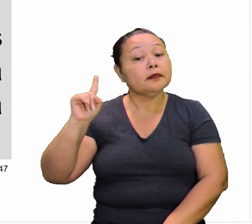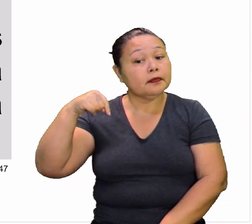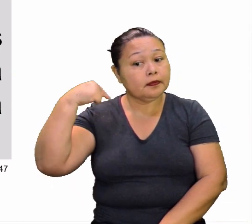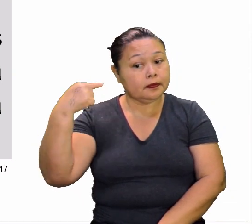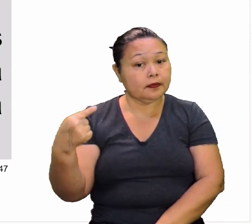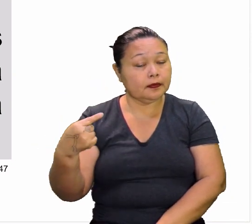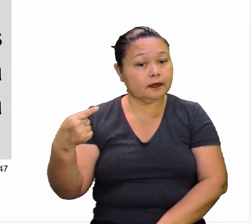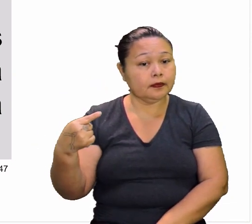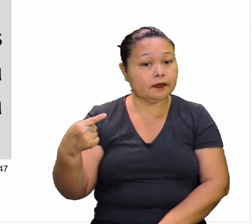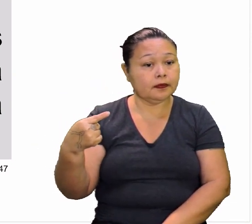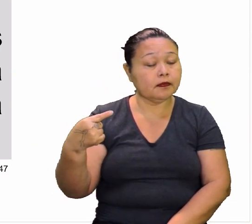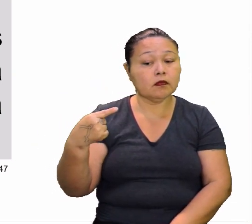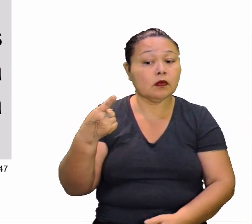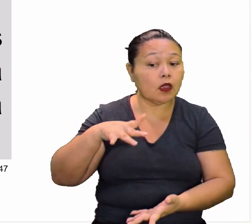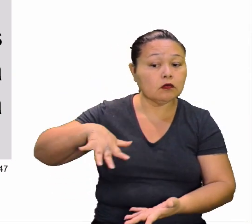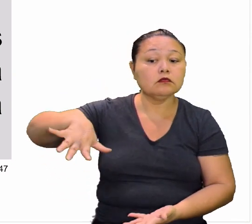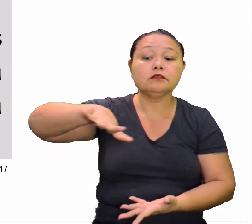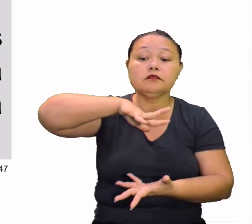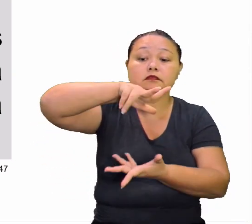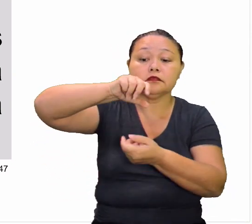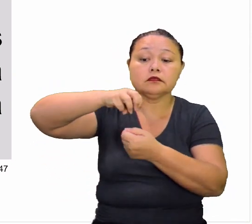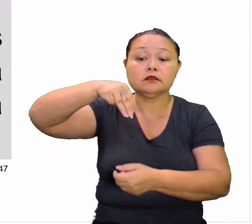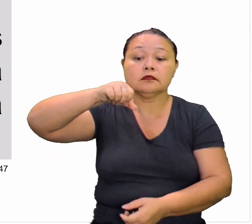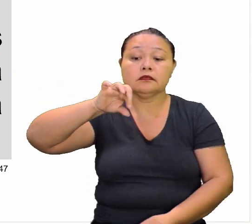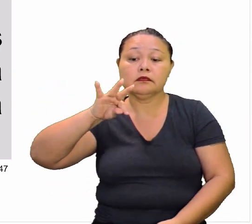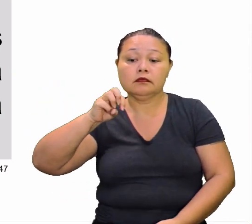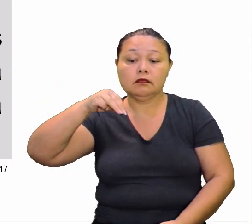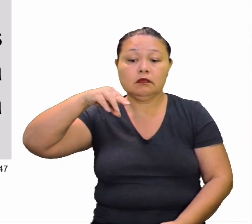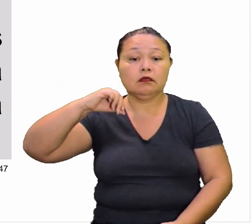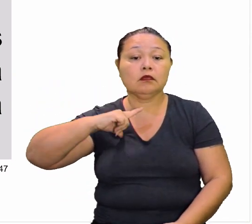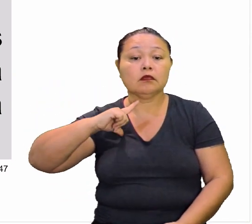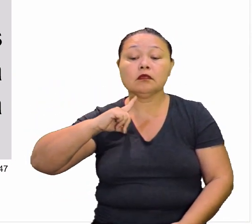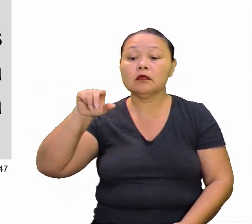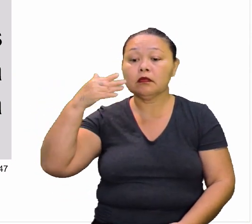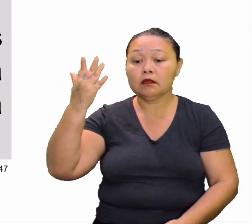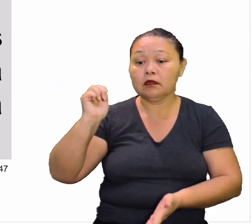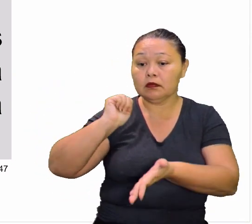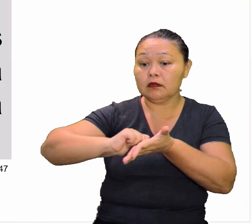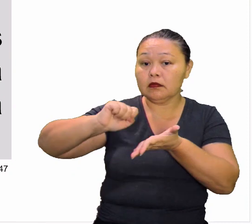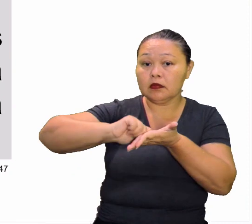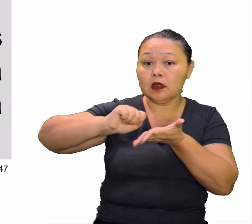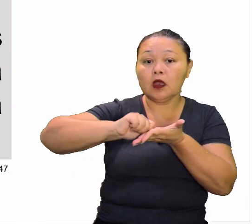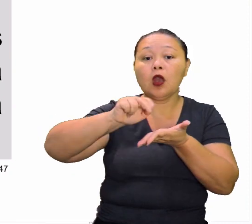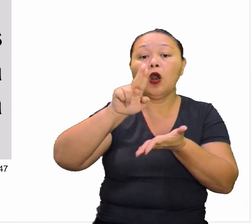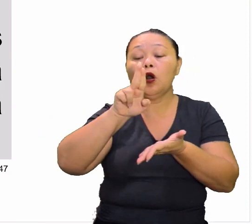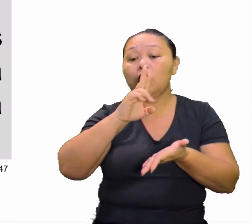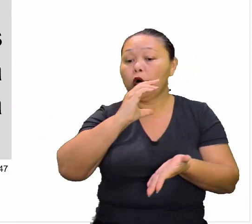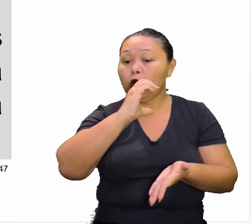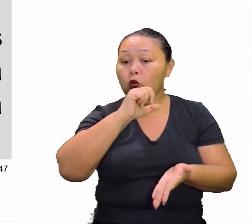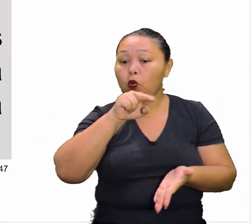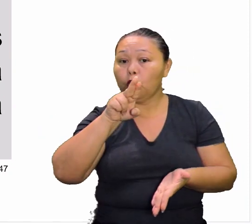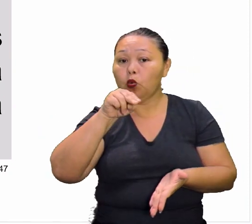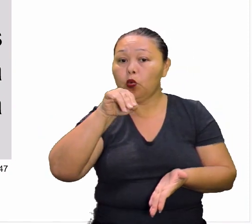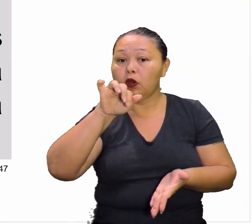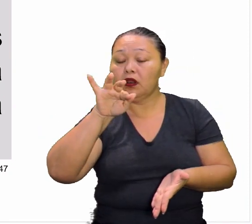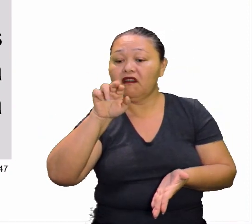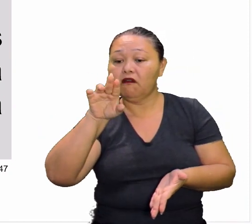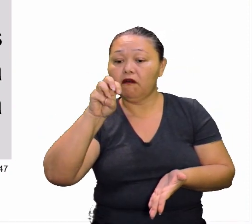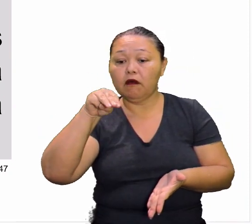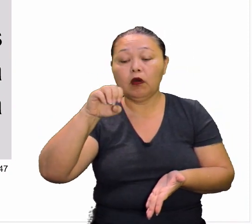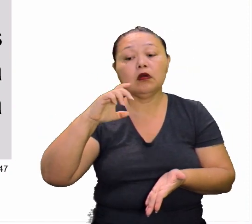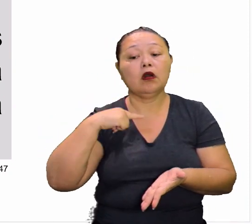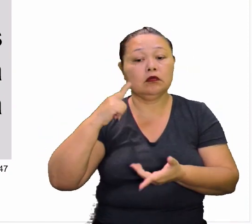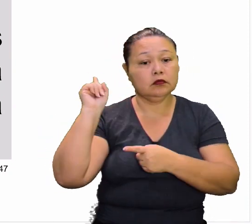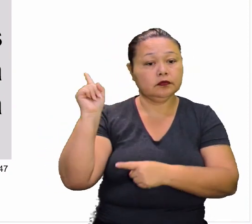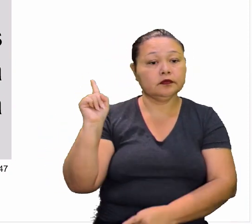dentro desse mundo mesopotâmico, eu tenho um destaque para a escrita cuneiforme. A